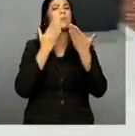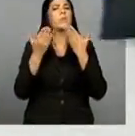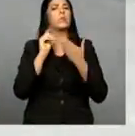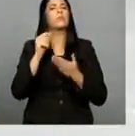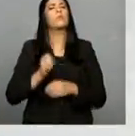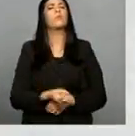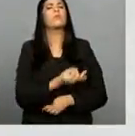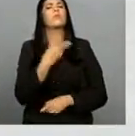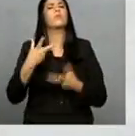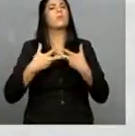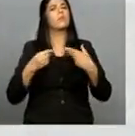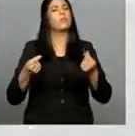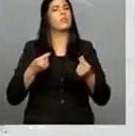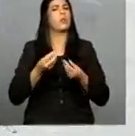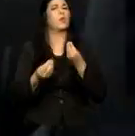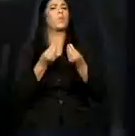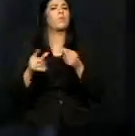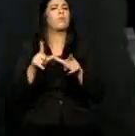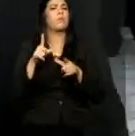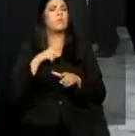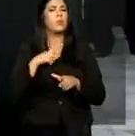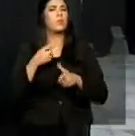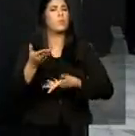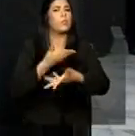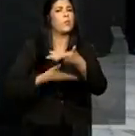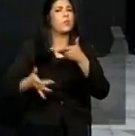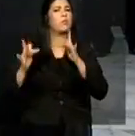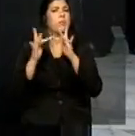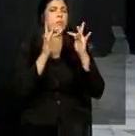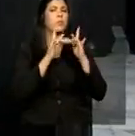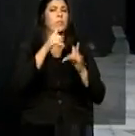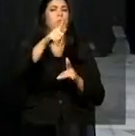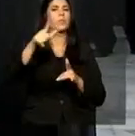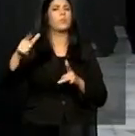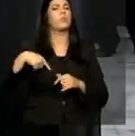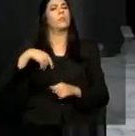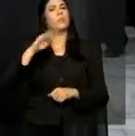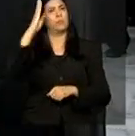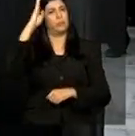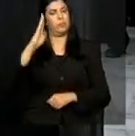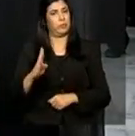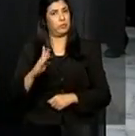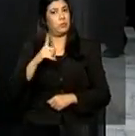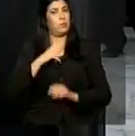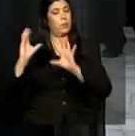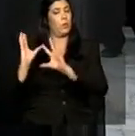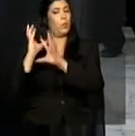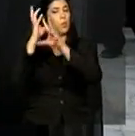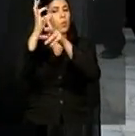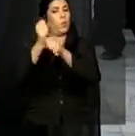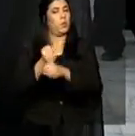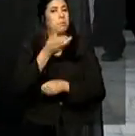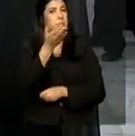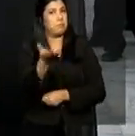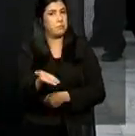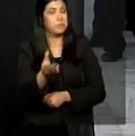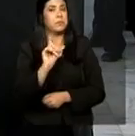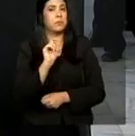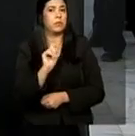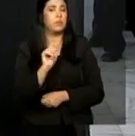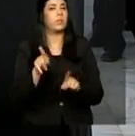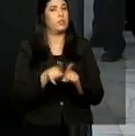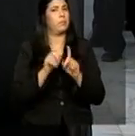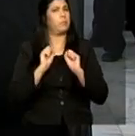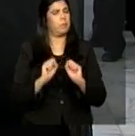elemento bastante forte de multilateralismo nas relações exteriores do Brasil, que é um legado histórico que se apresenta e